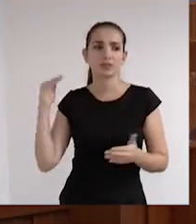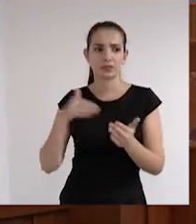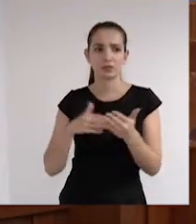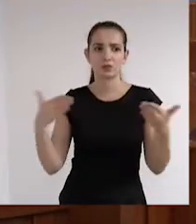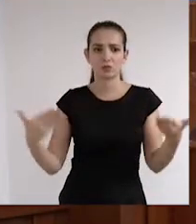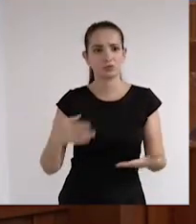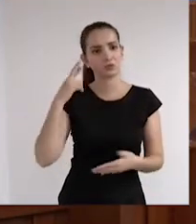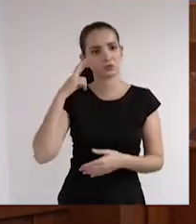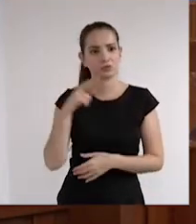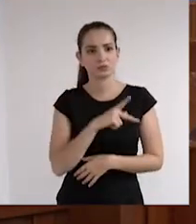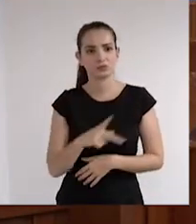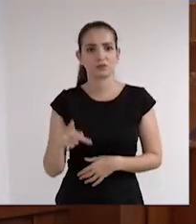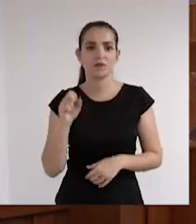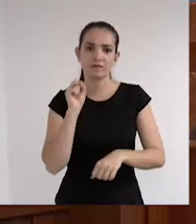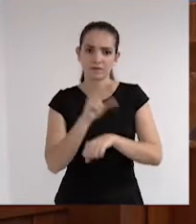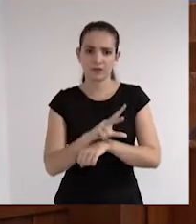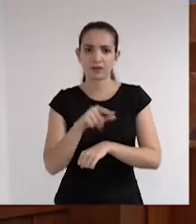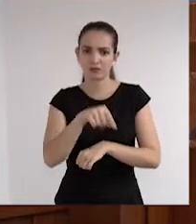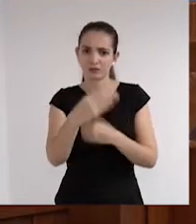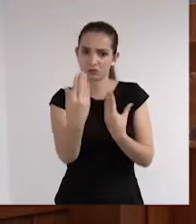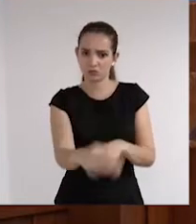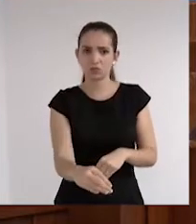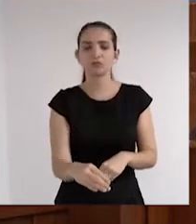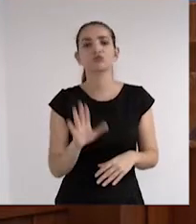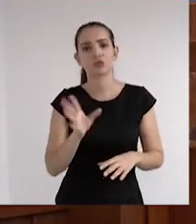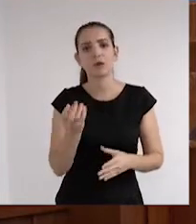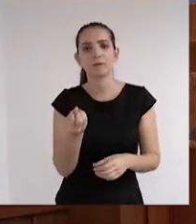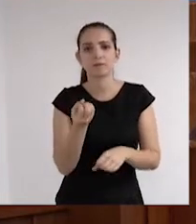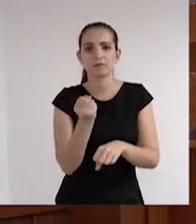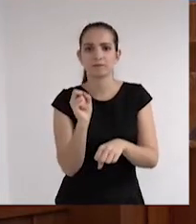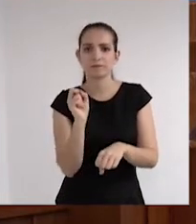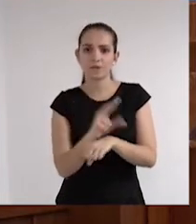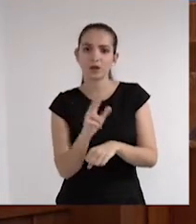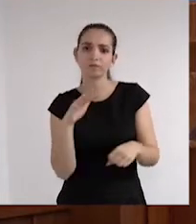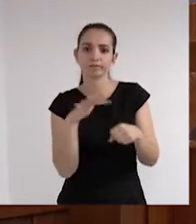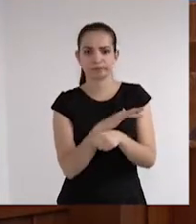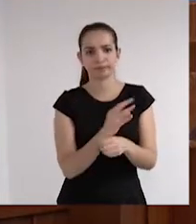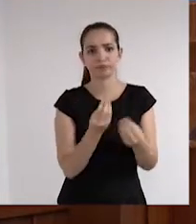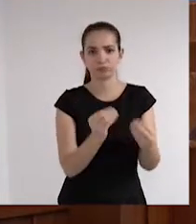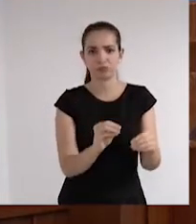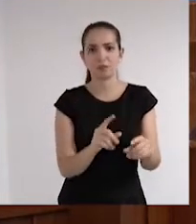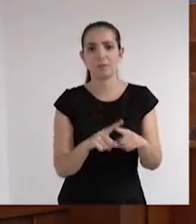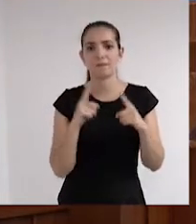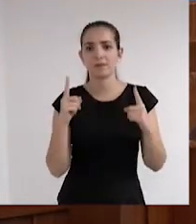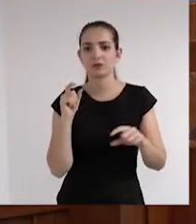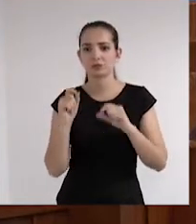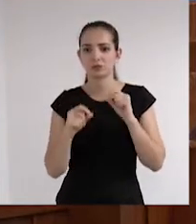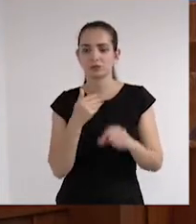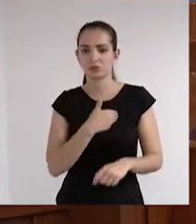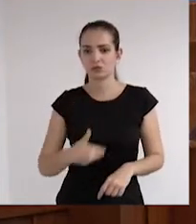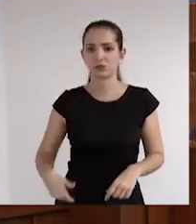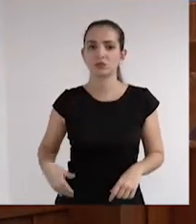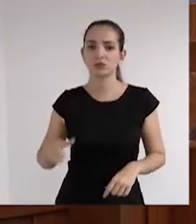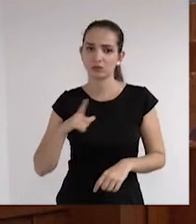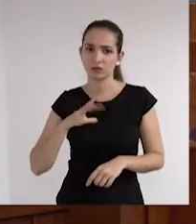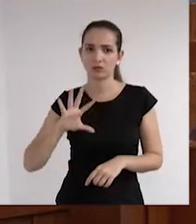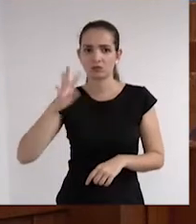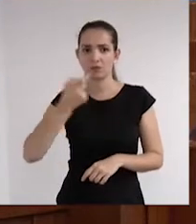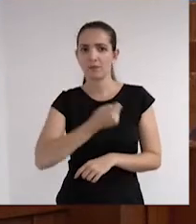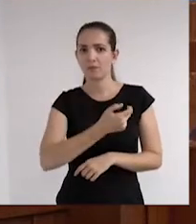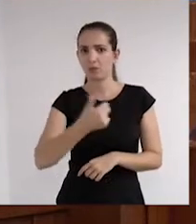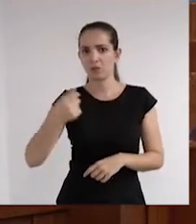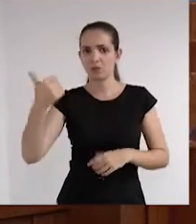as vagas previstas no concurso foram preenchidas. Acontece que o Estado tem realizado tão